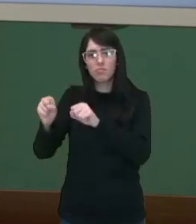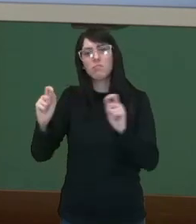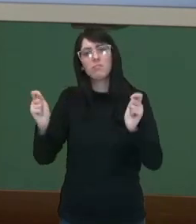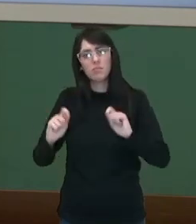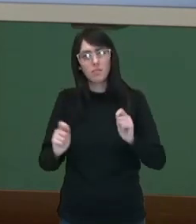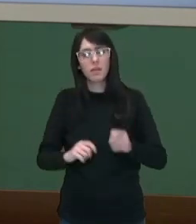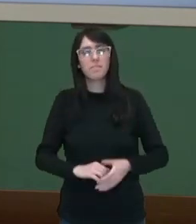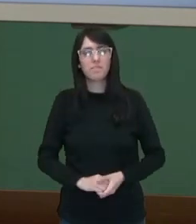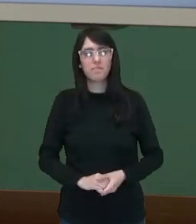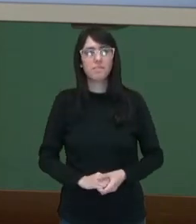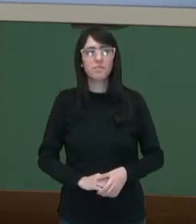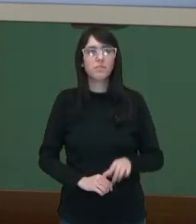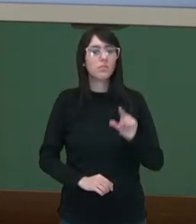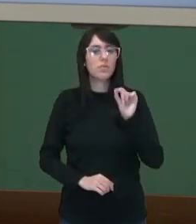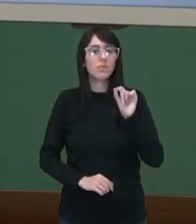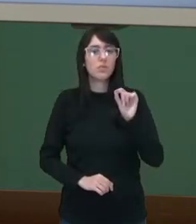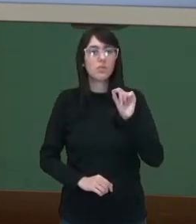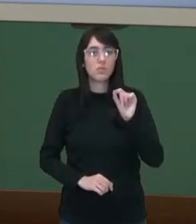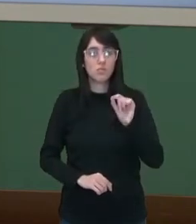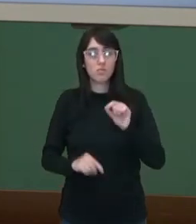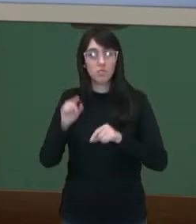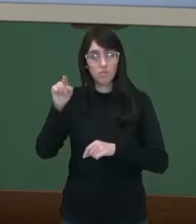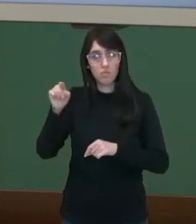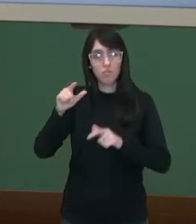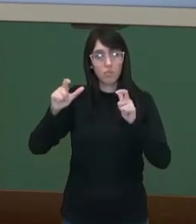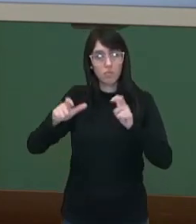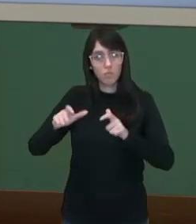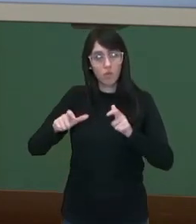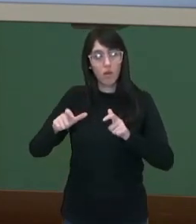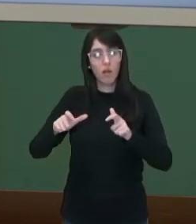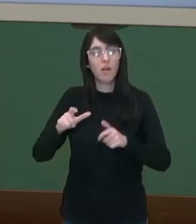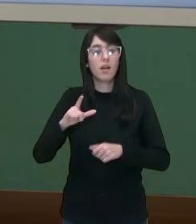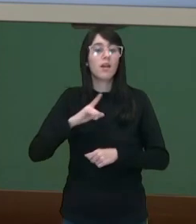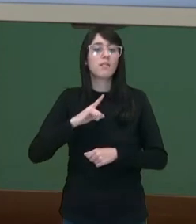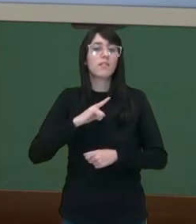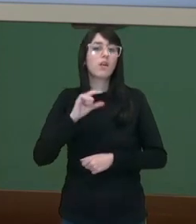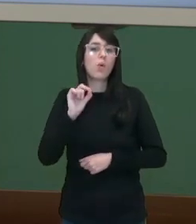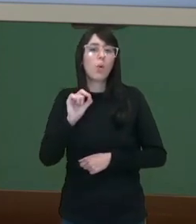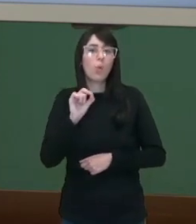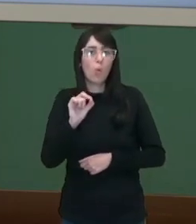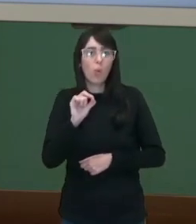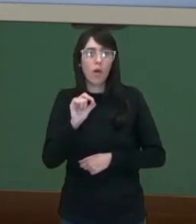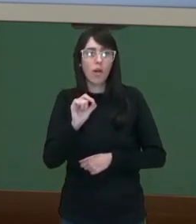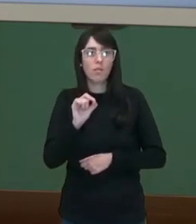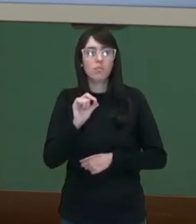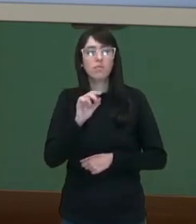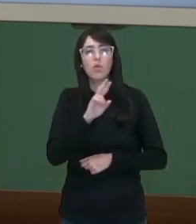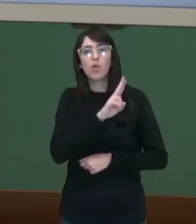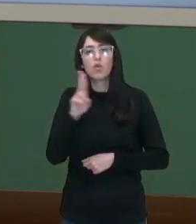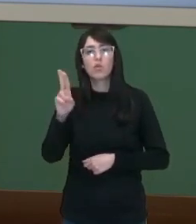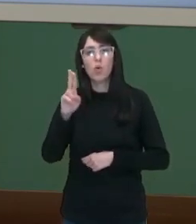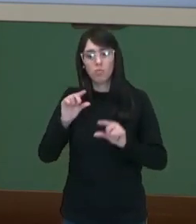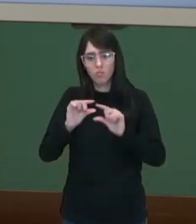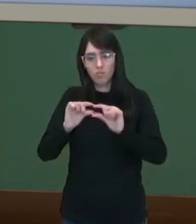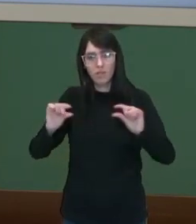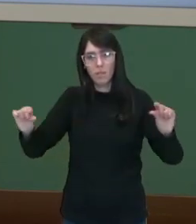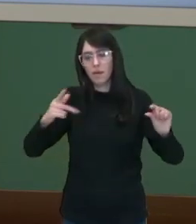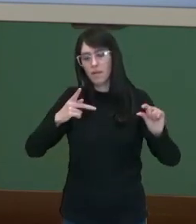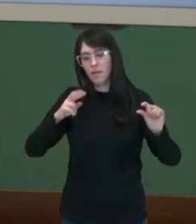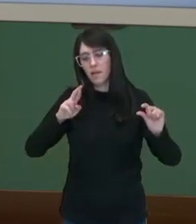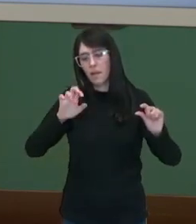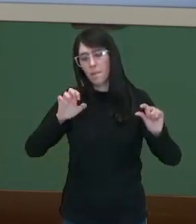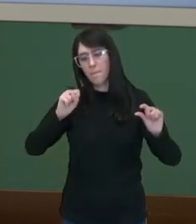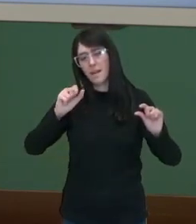Esta característica ali de exploração é diferente, por quê? Porque ela está numa área chamada camada de